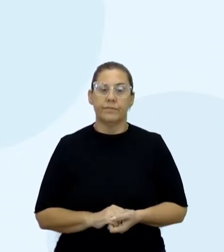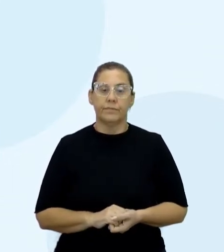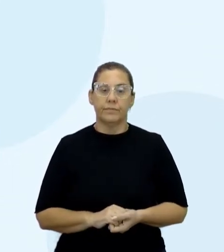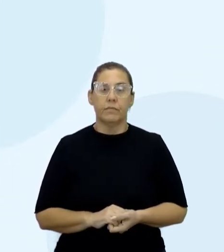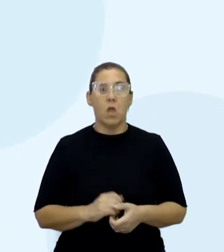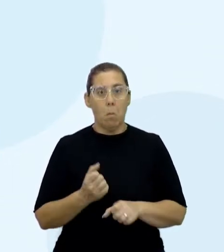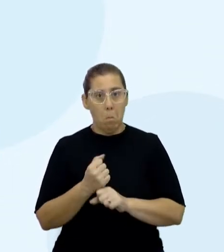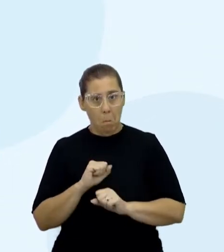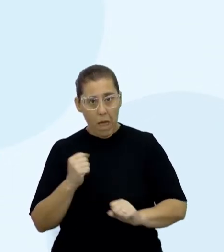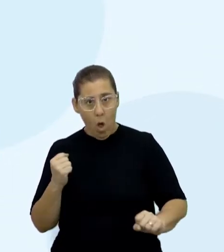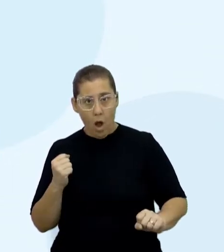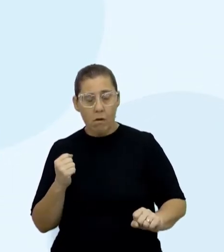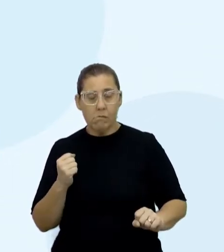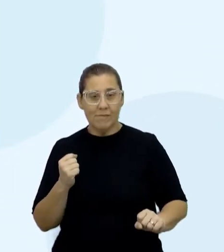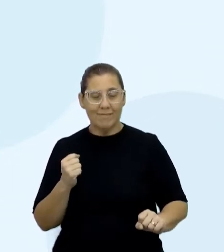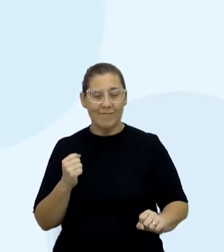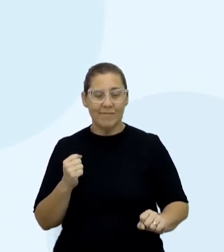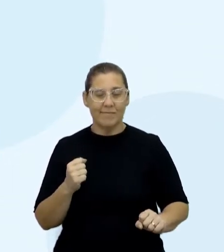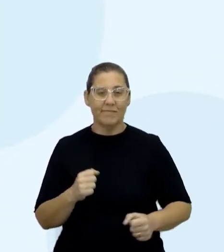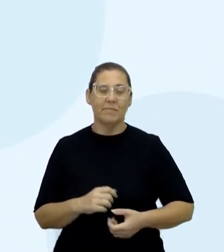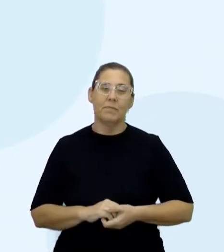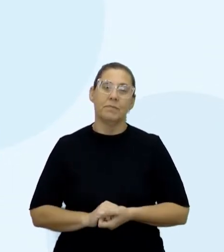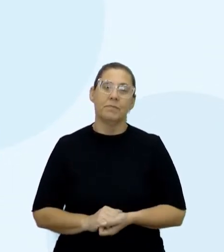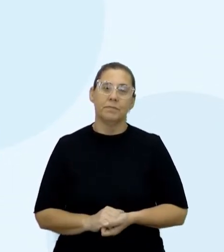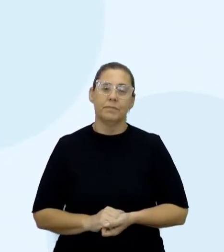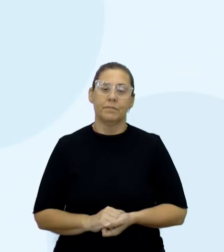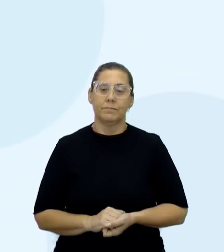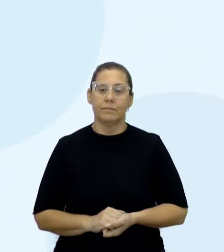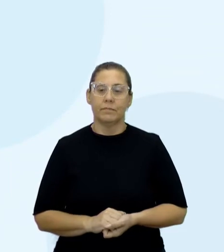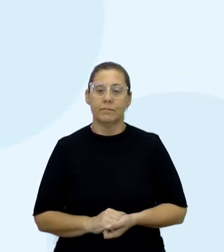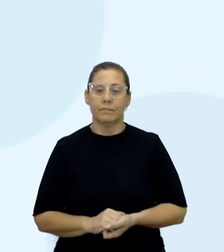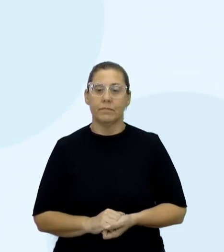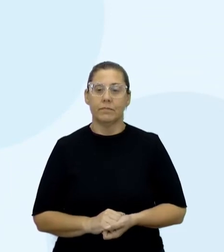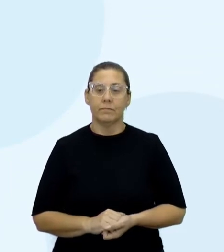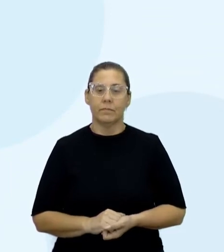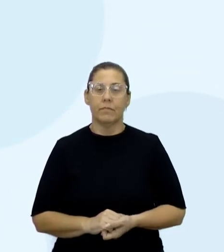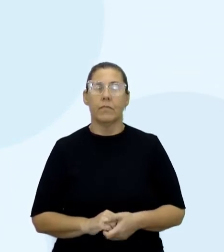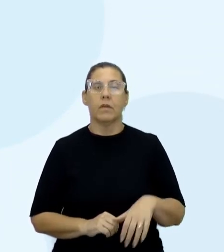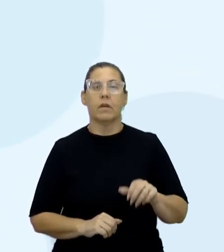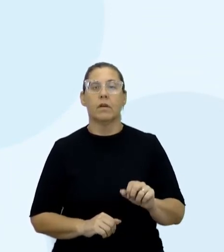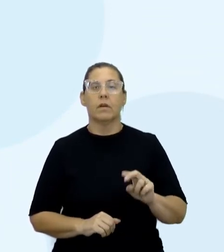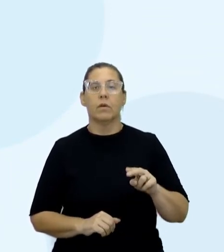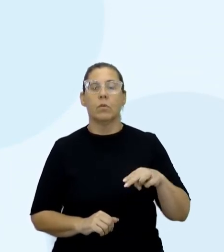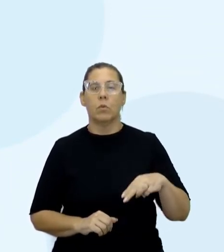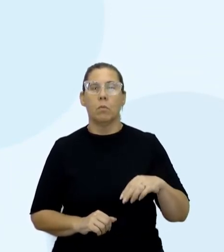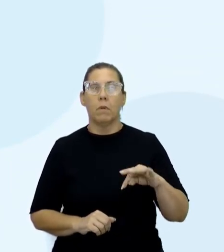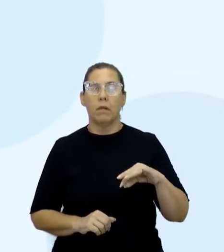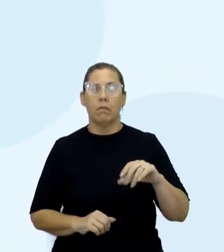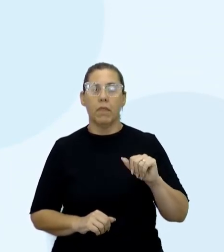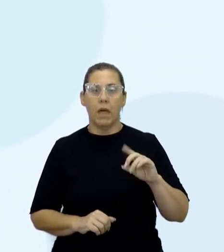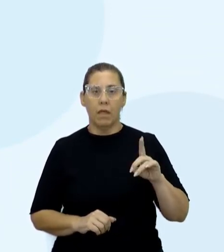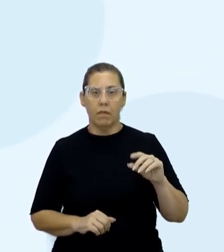e é maior ou menor? E ela é aumentada, ela é maior.